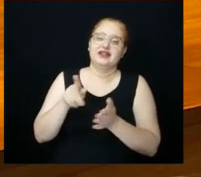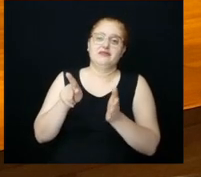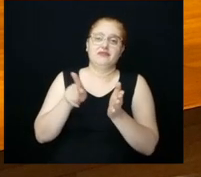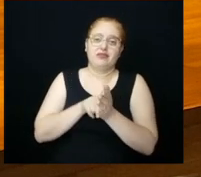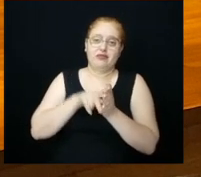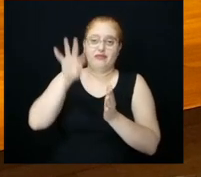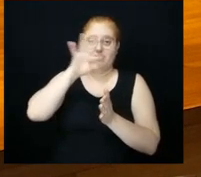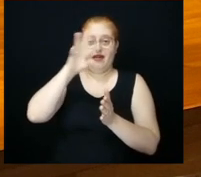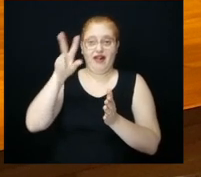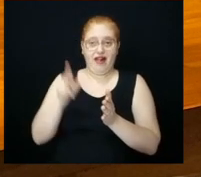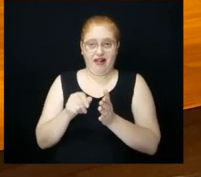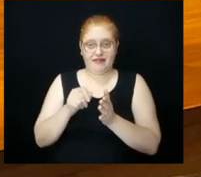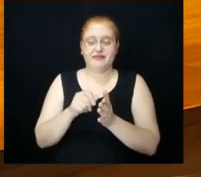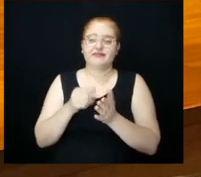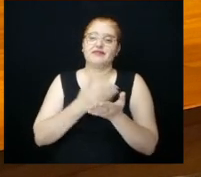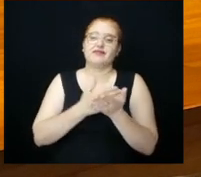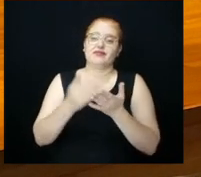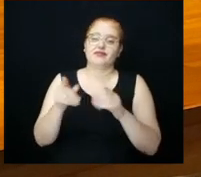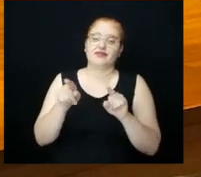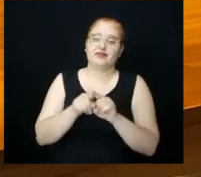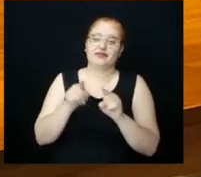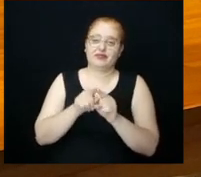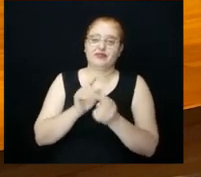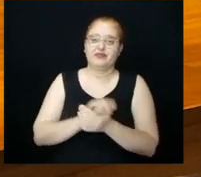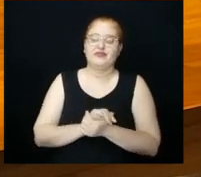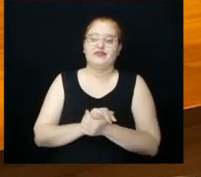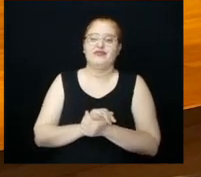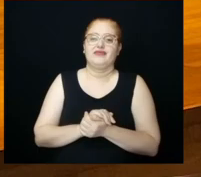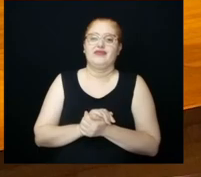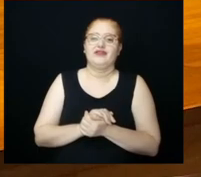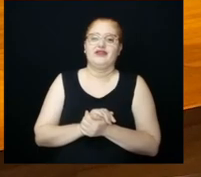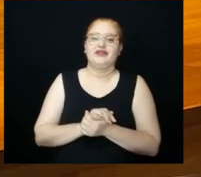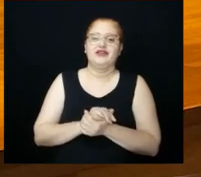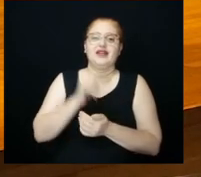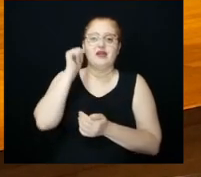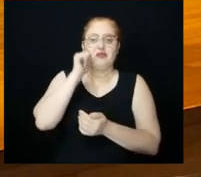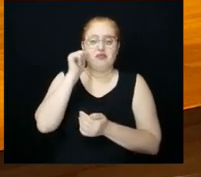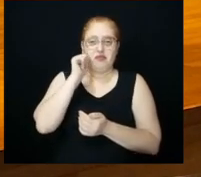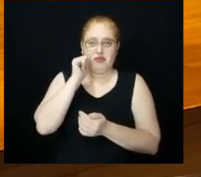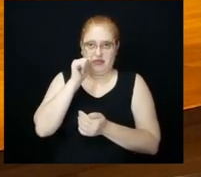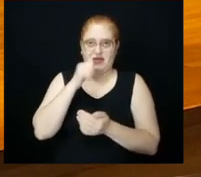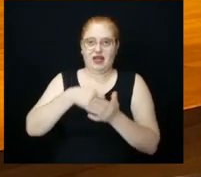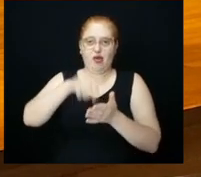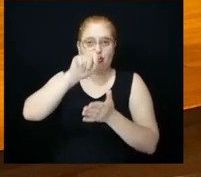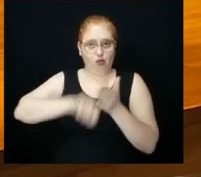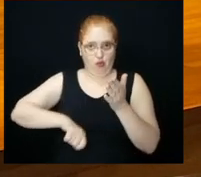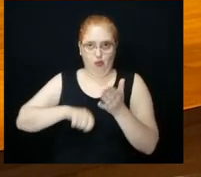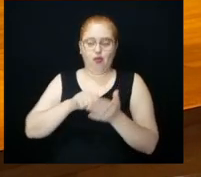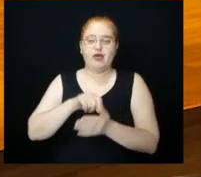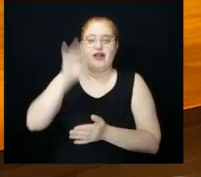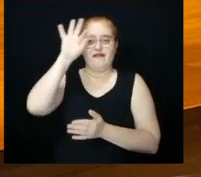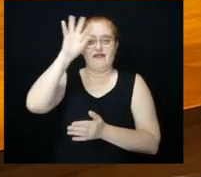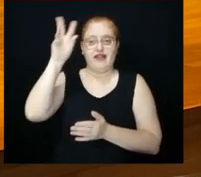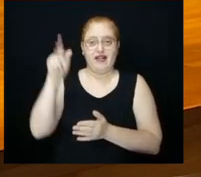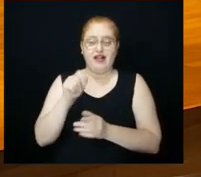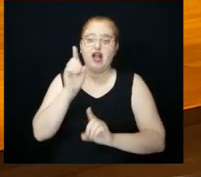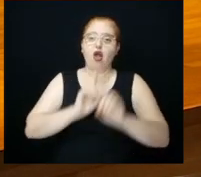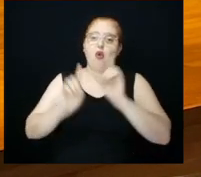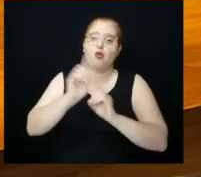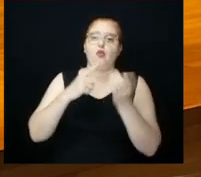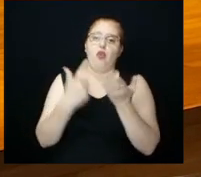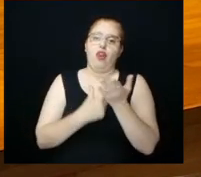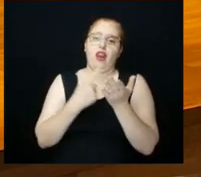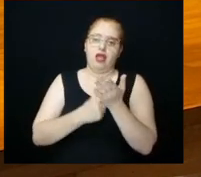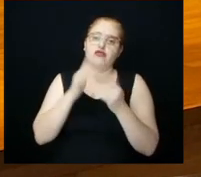Angola. Começamos então com a obra de Chimamanda Aqui alguns livros